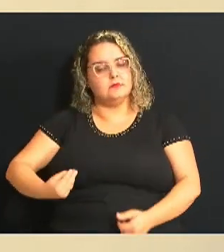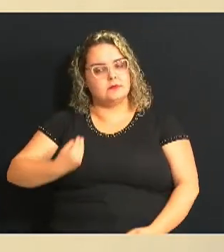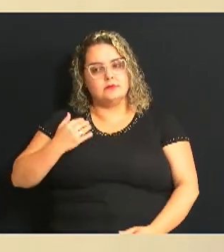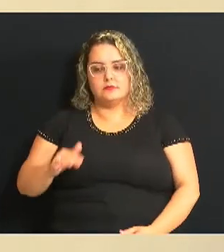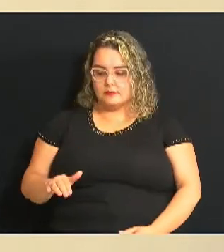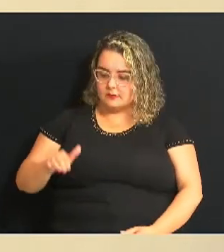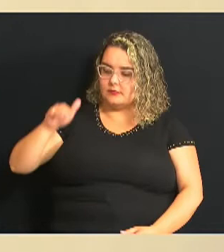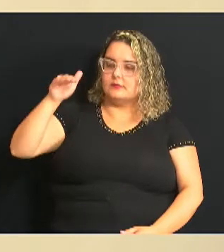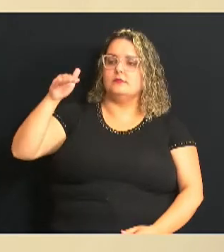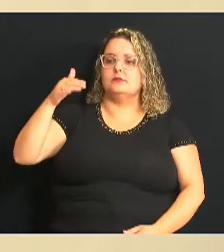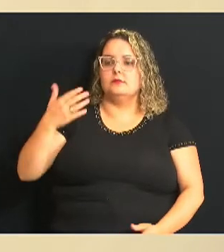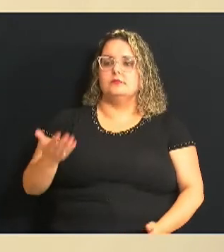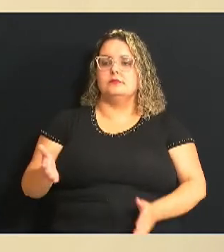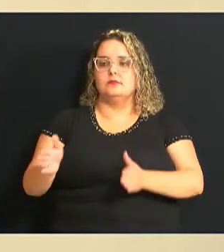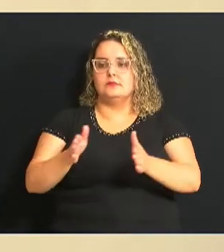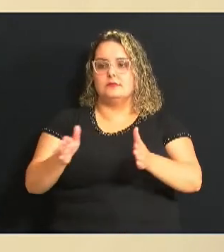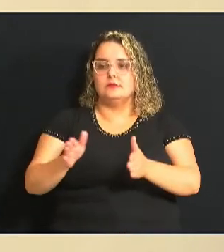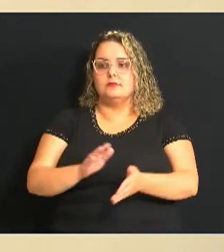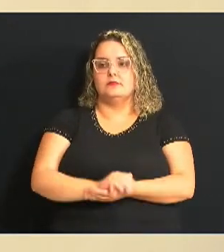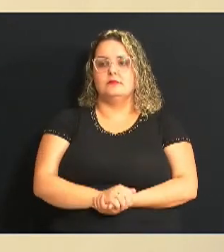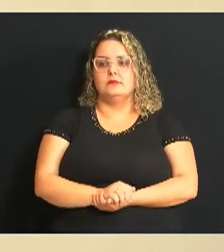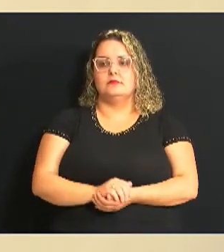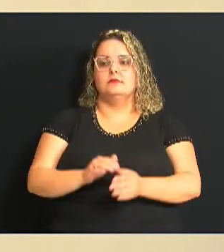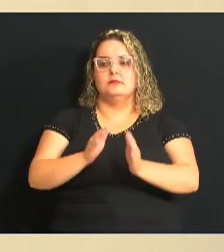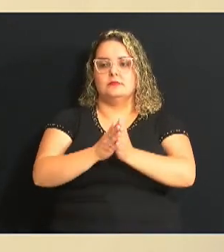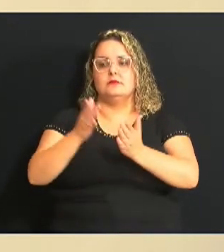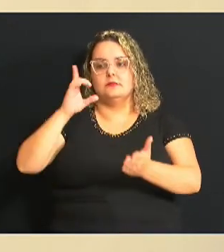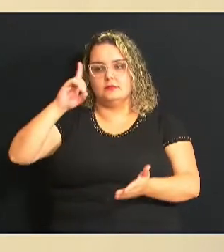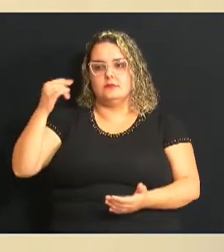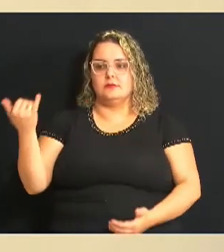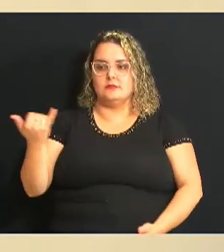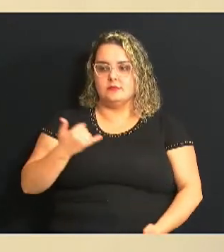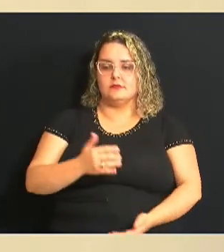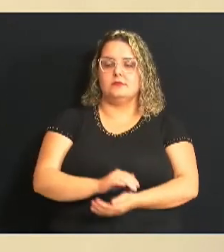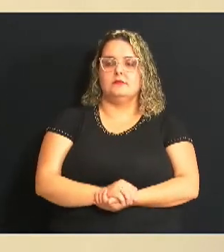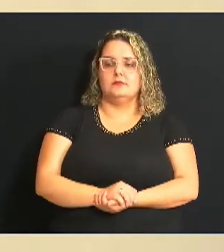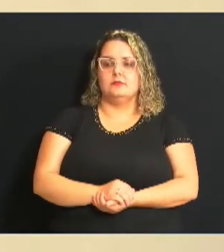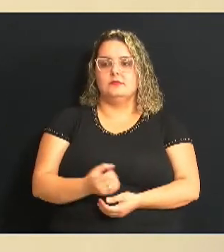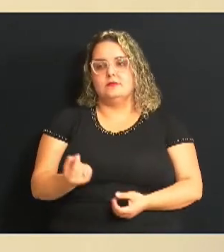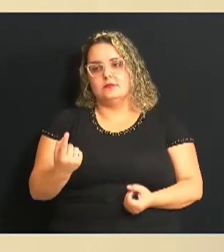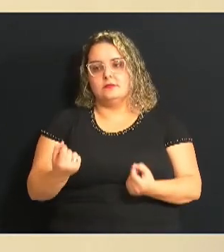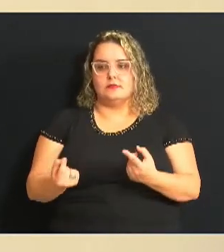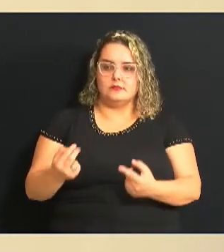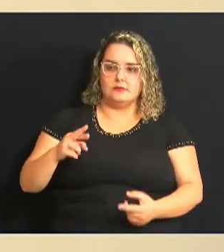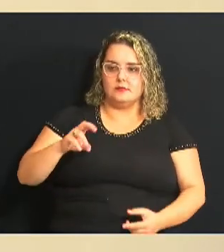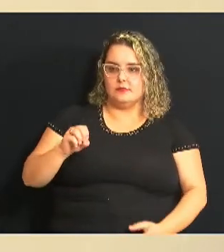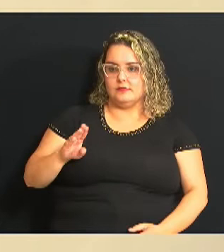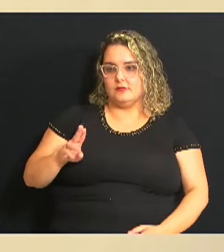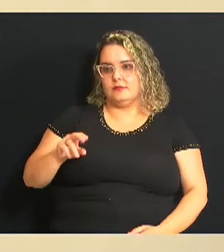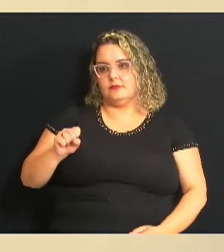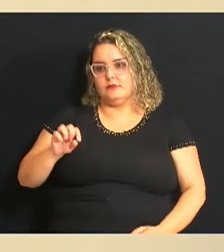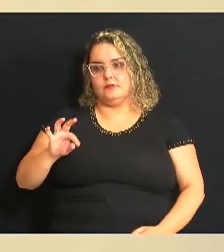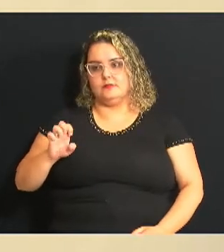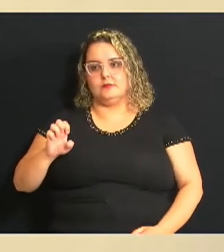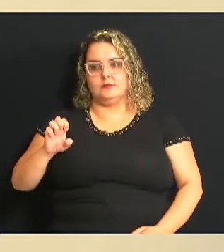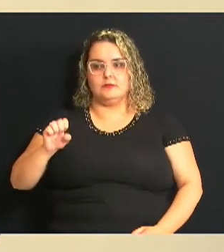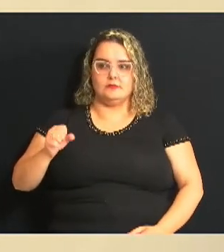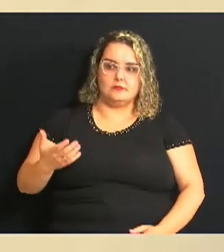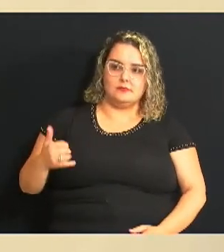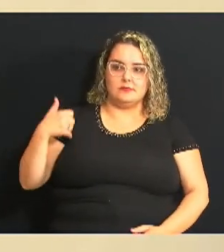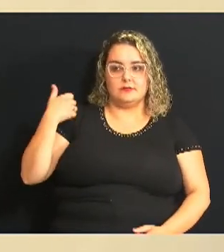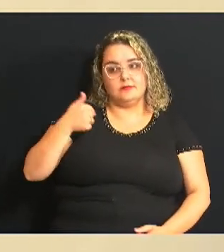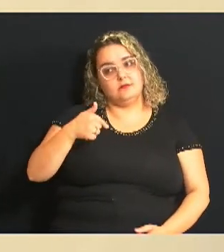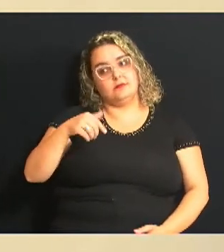esta janela de tempo que a Bíblia nos diz, que alguns, pela sua robustez, pode chegar ali até 70,